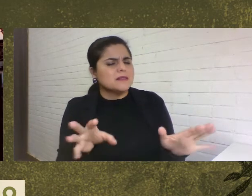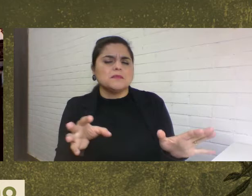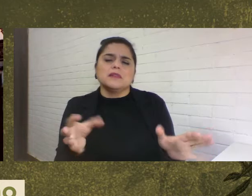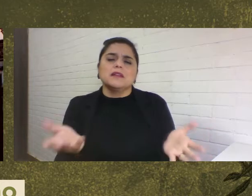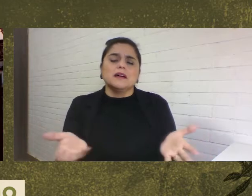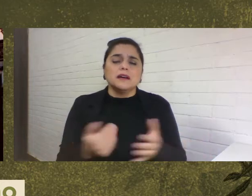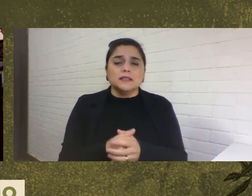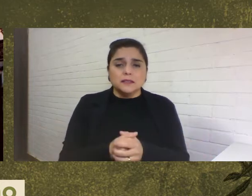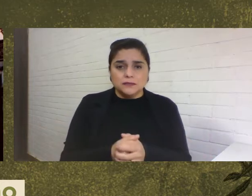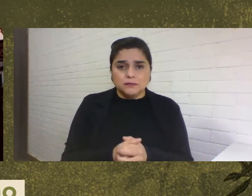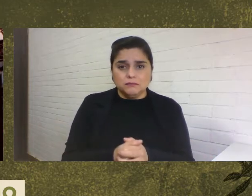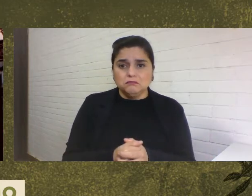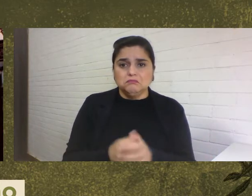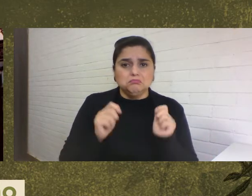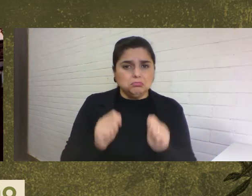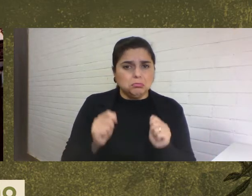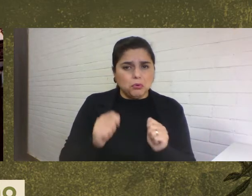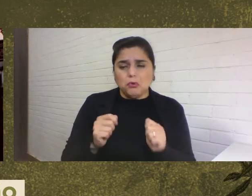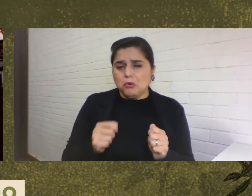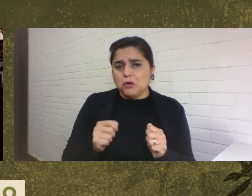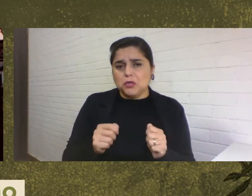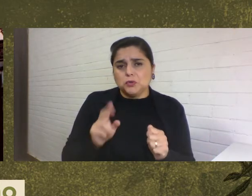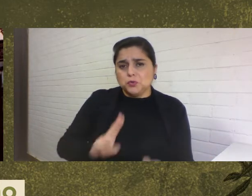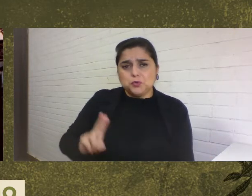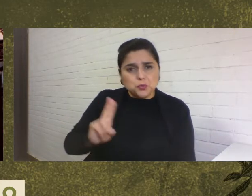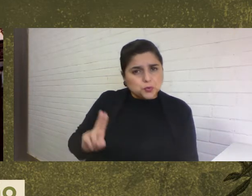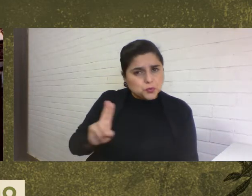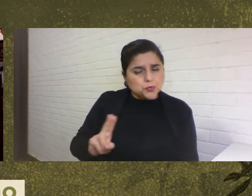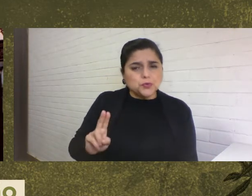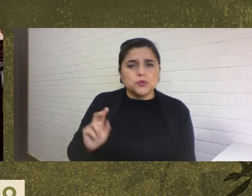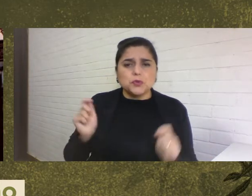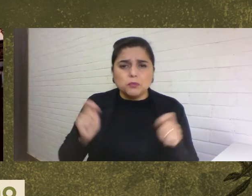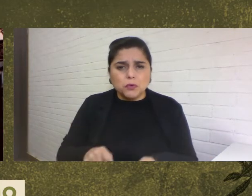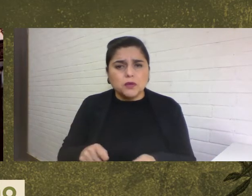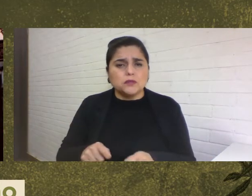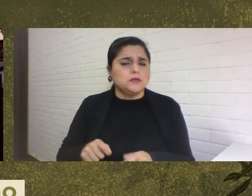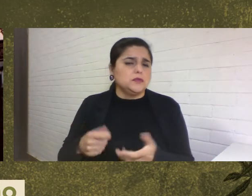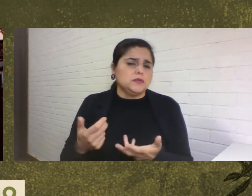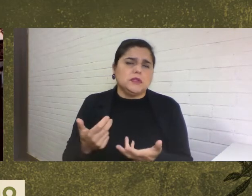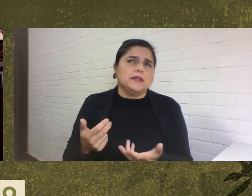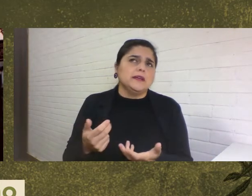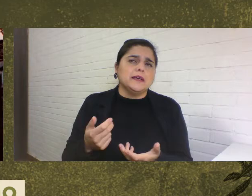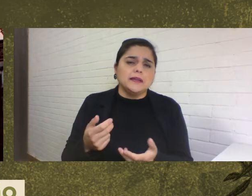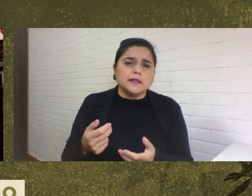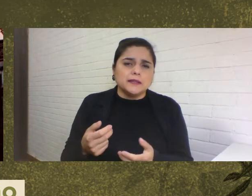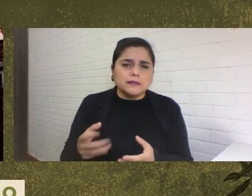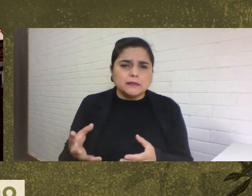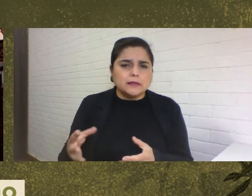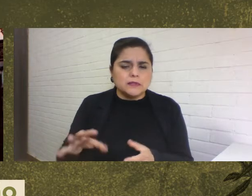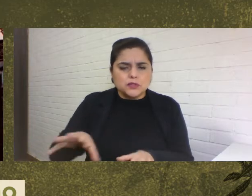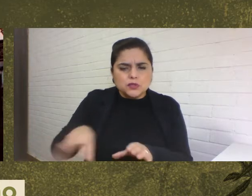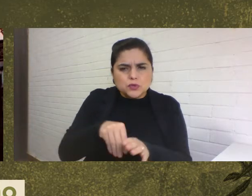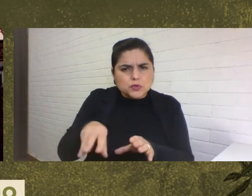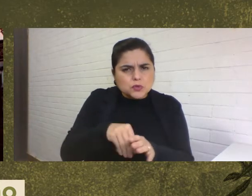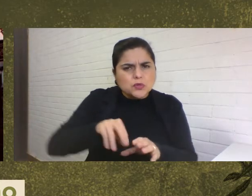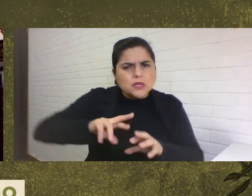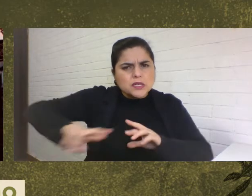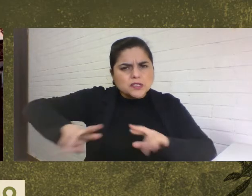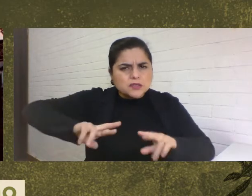o consumo e posse para consumo das substâncias incluídas nas